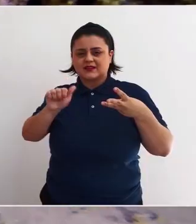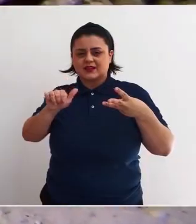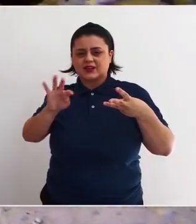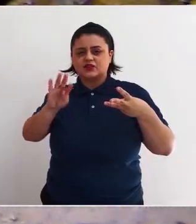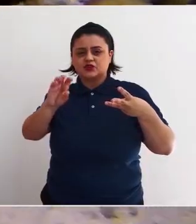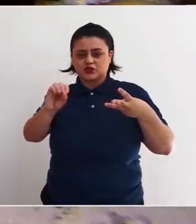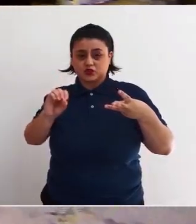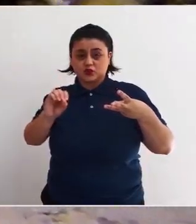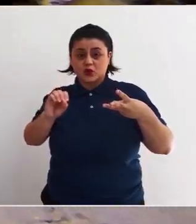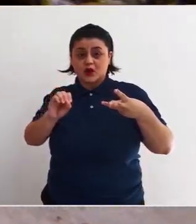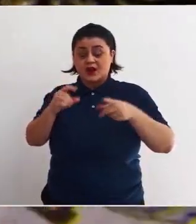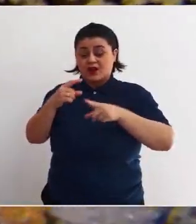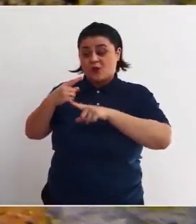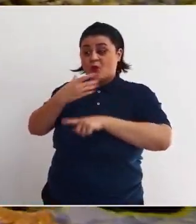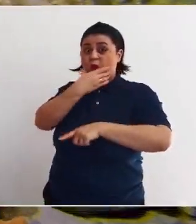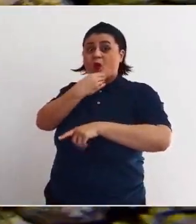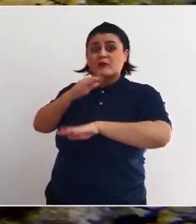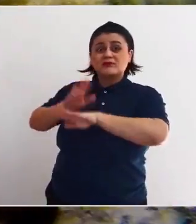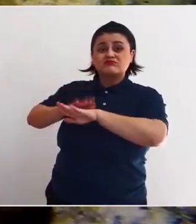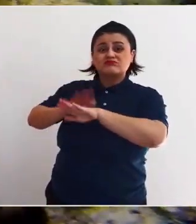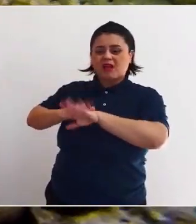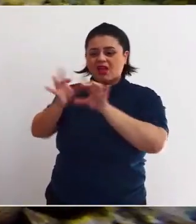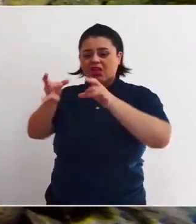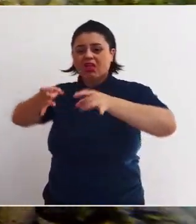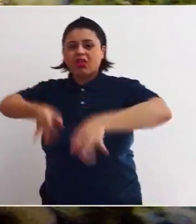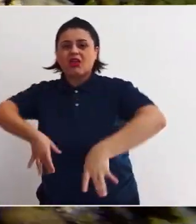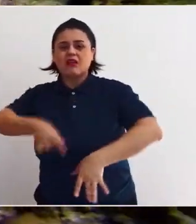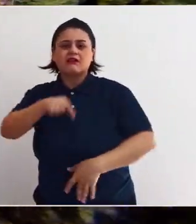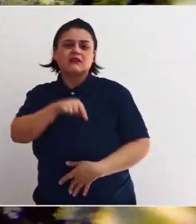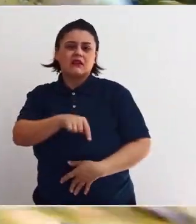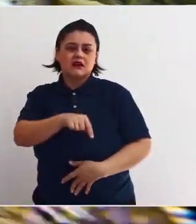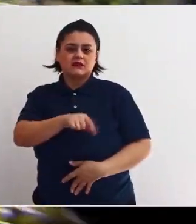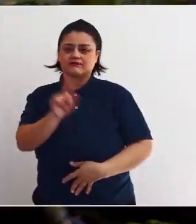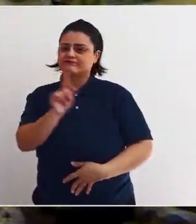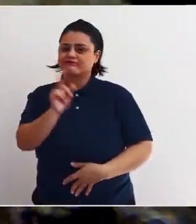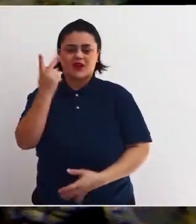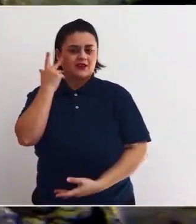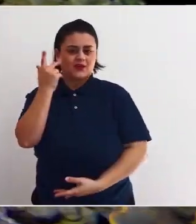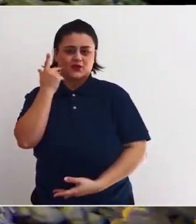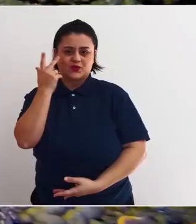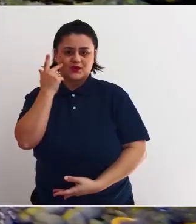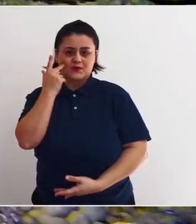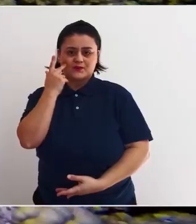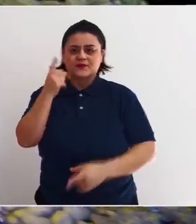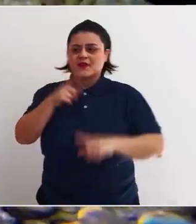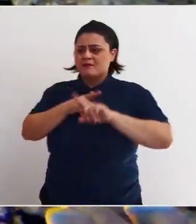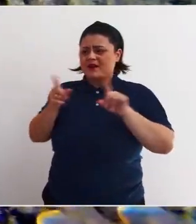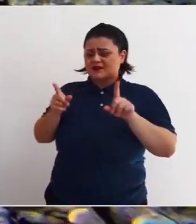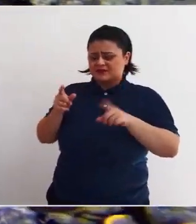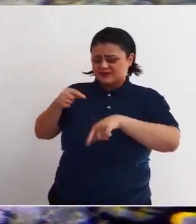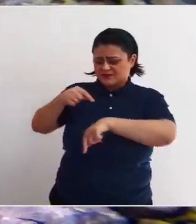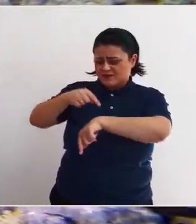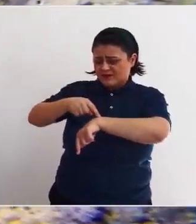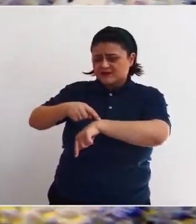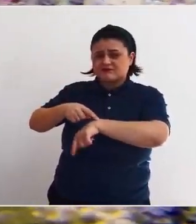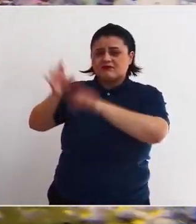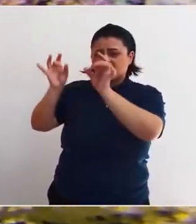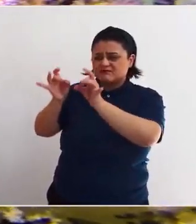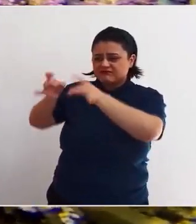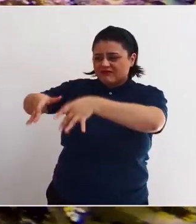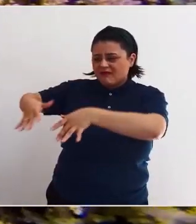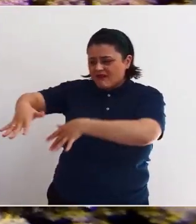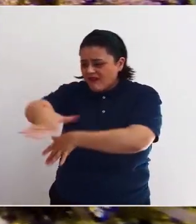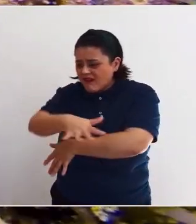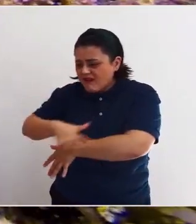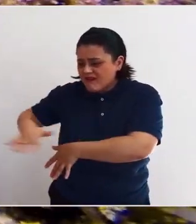é tradicionalmente criada em aquários, mas, ao ter sido solta no Oceano Atlântico, acabou por se